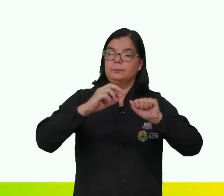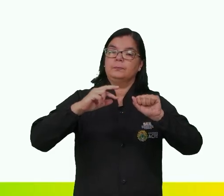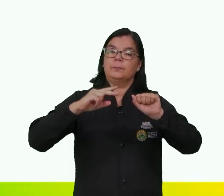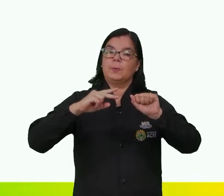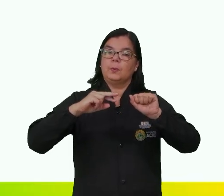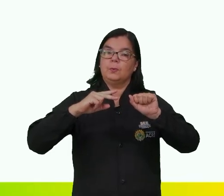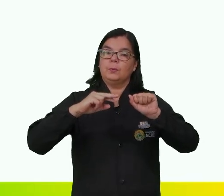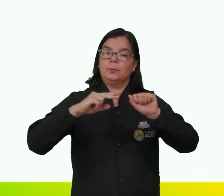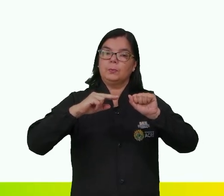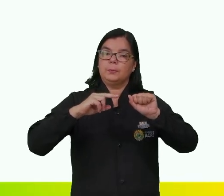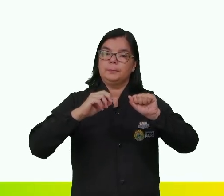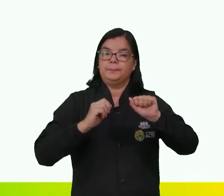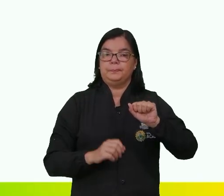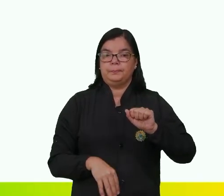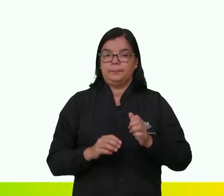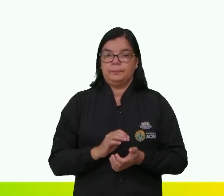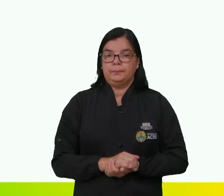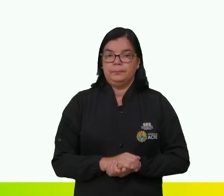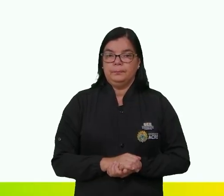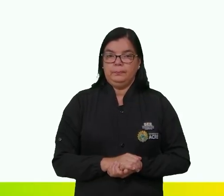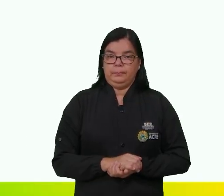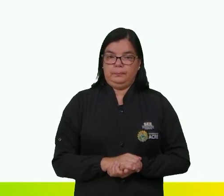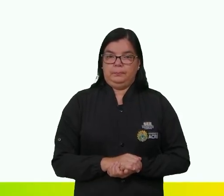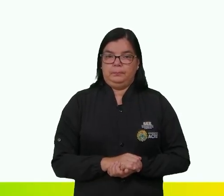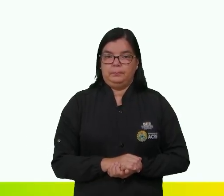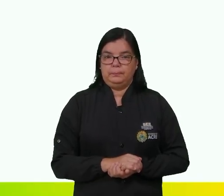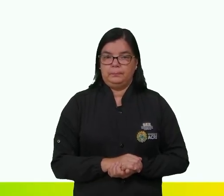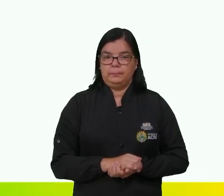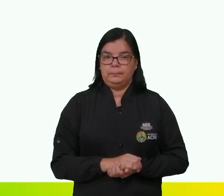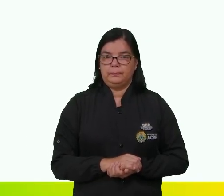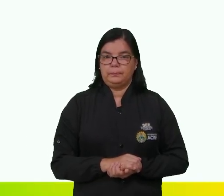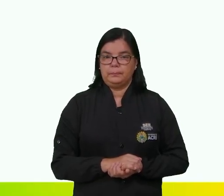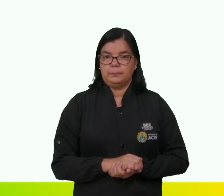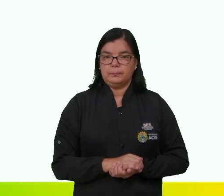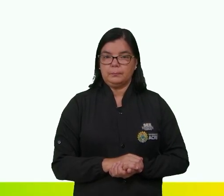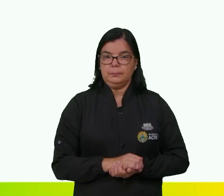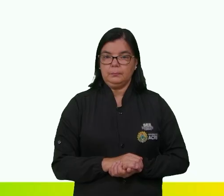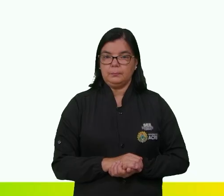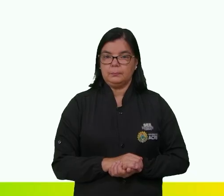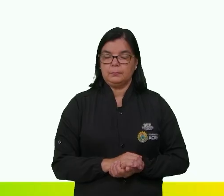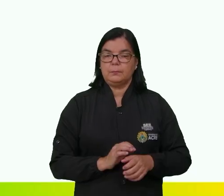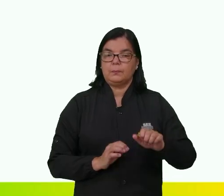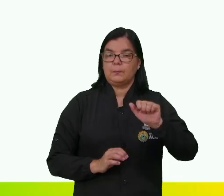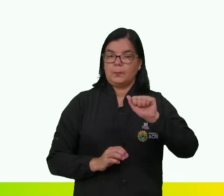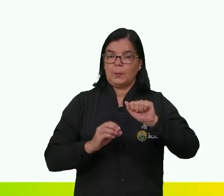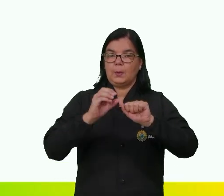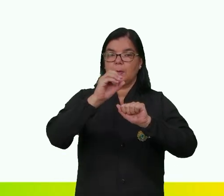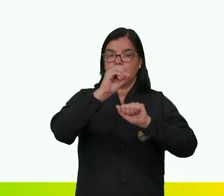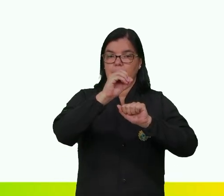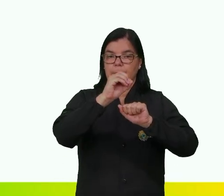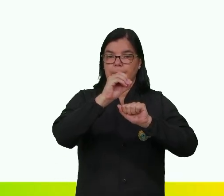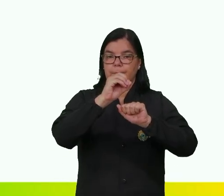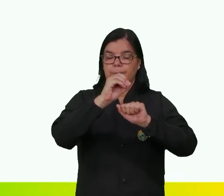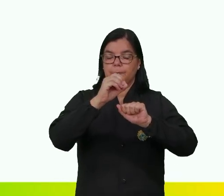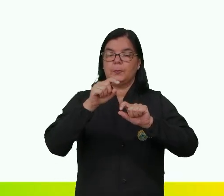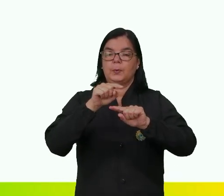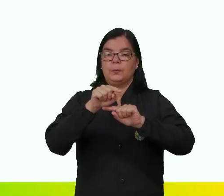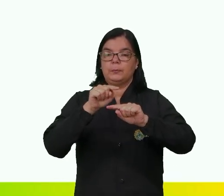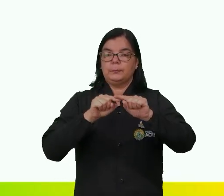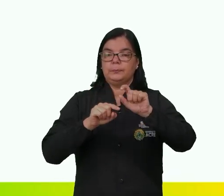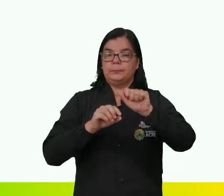e pega esse aqui e passa dividindo para o outro lado. Então, nós vamos ter a elevado a zero dividido para a elevado a